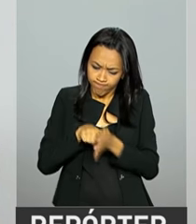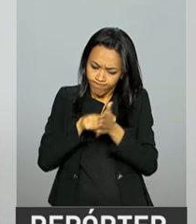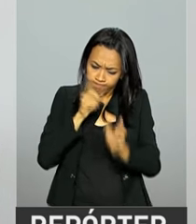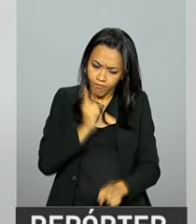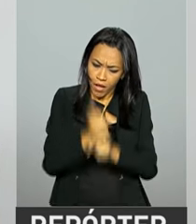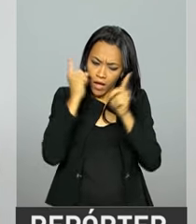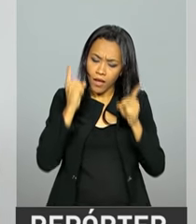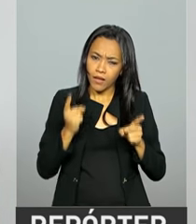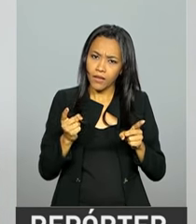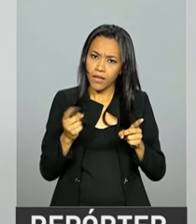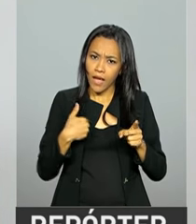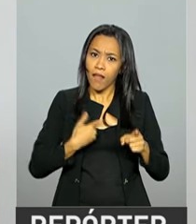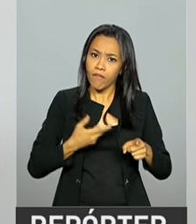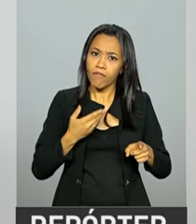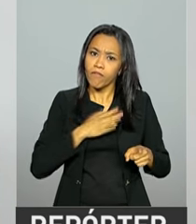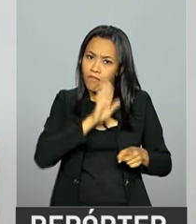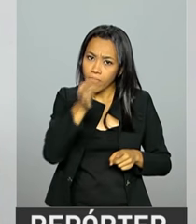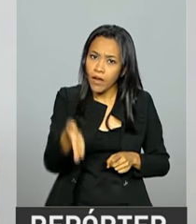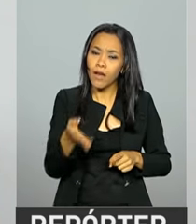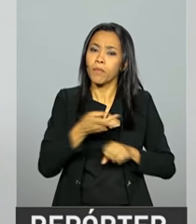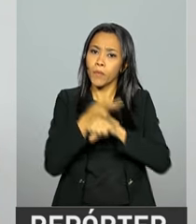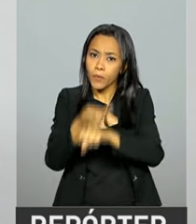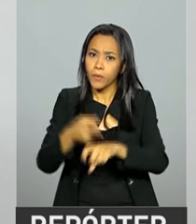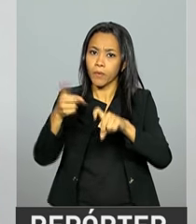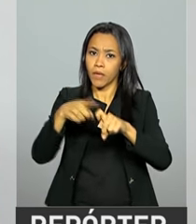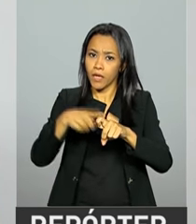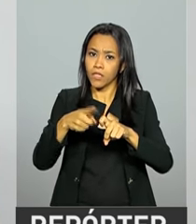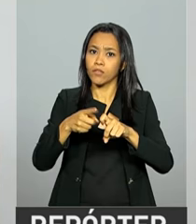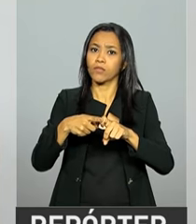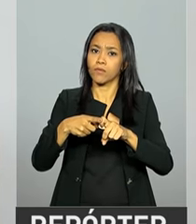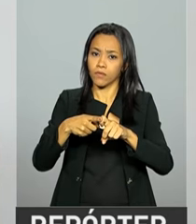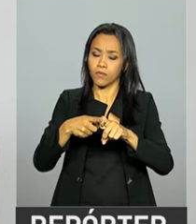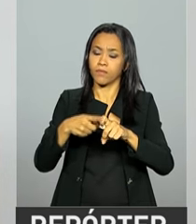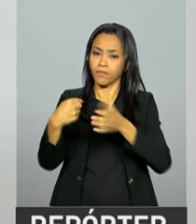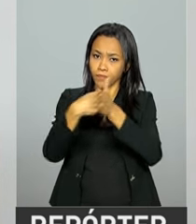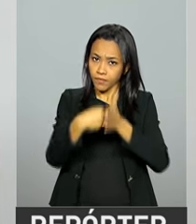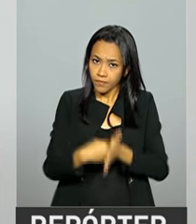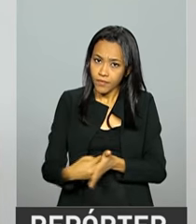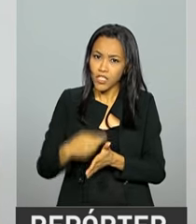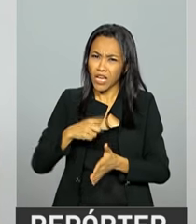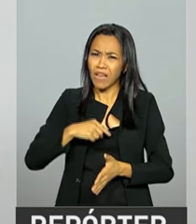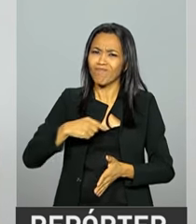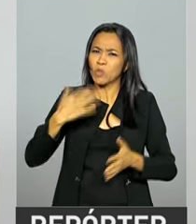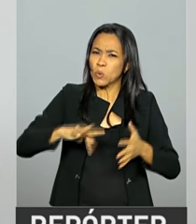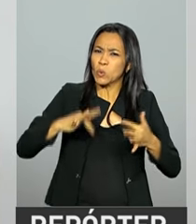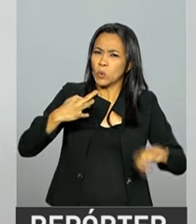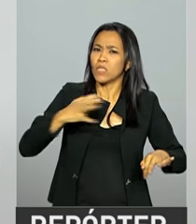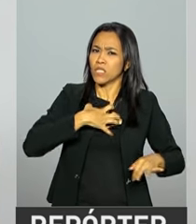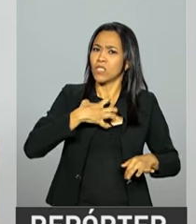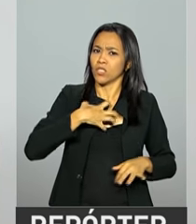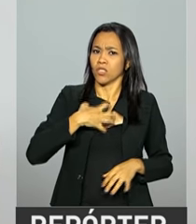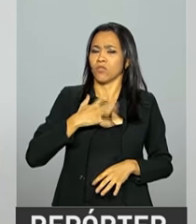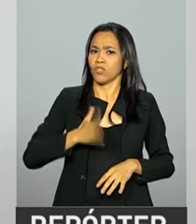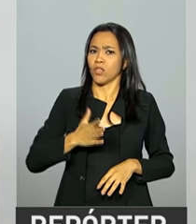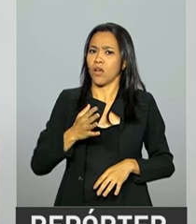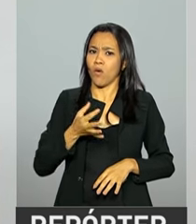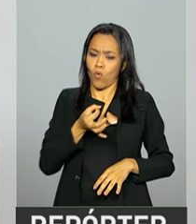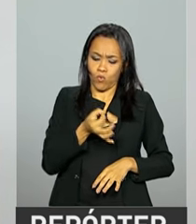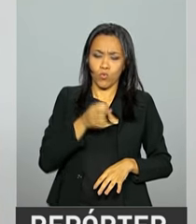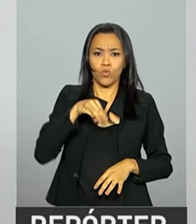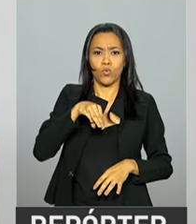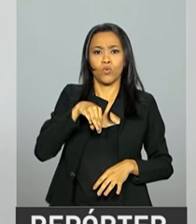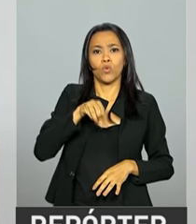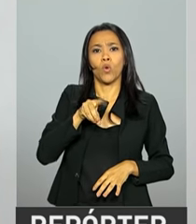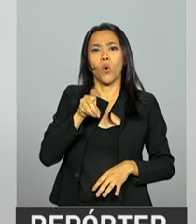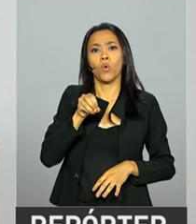a paciente vem para realizar o exame, vem realizar o exame com uma queixa clínica, ou seja, um nódulo, ela